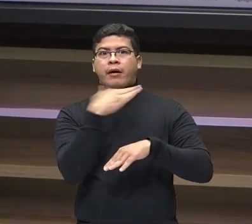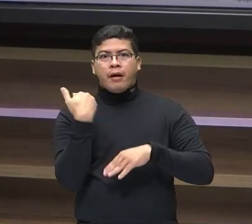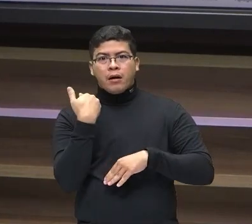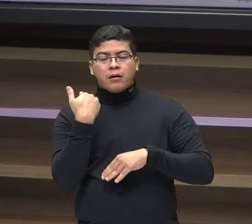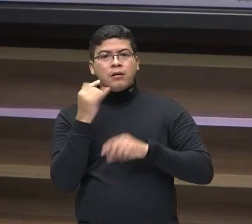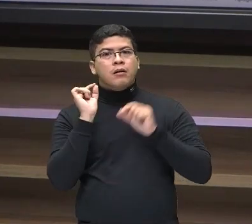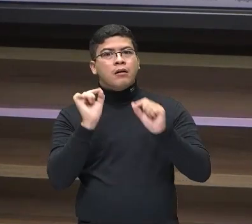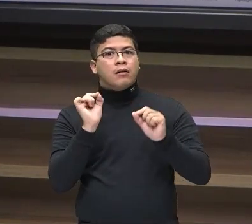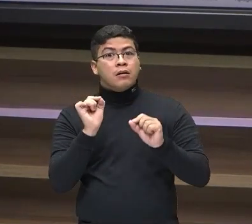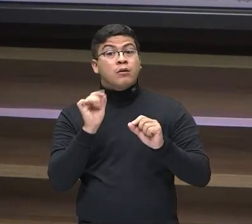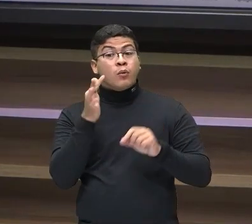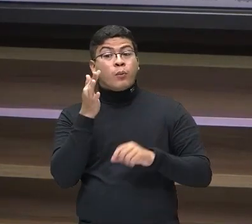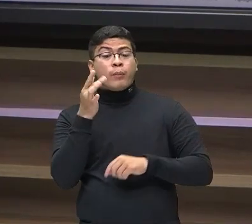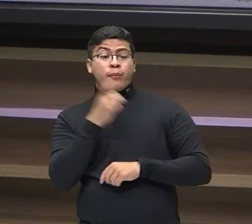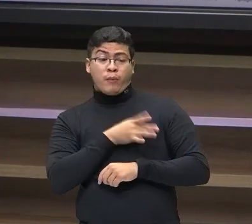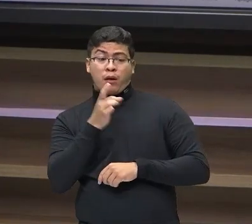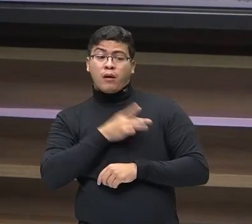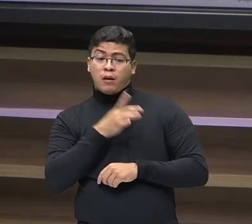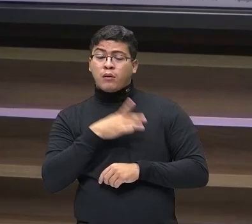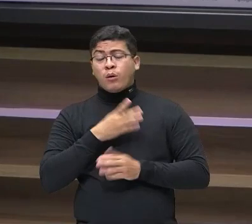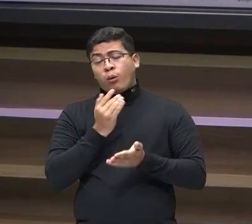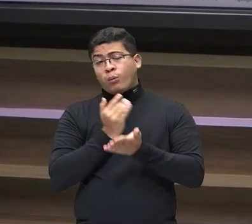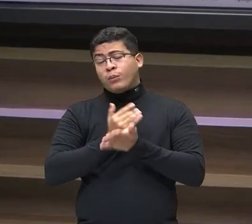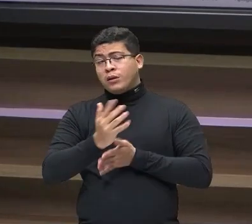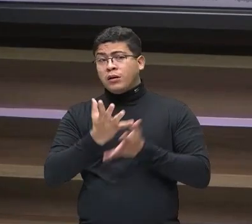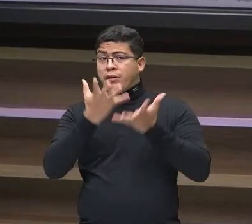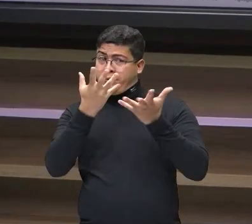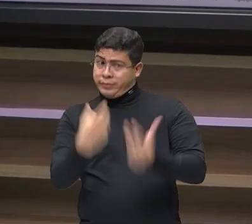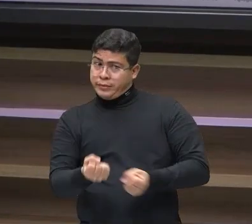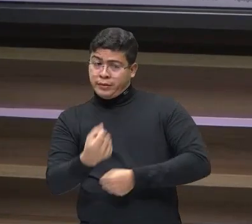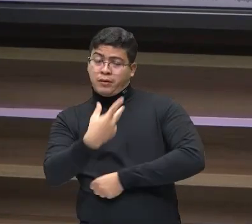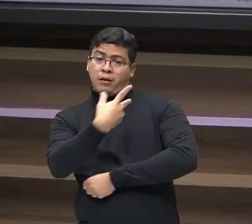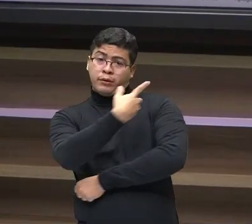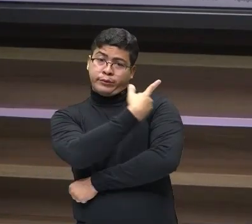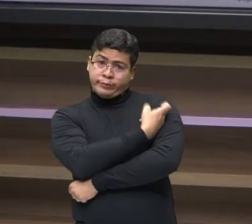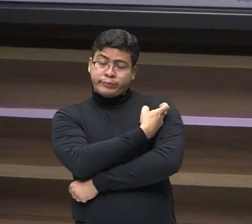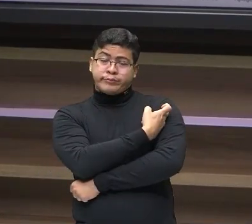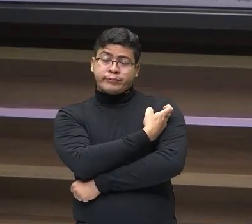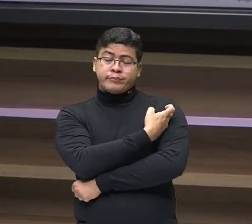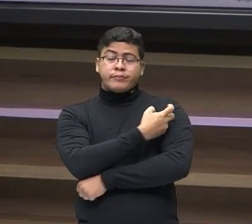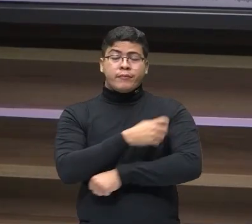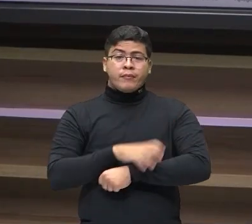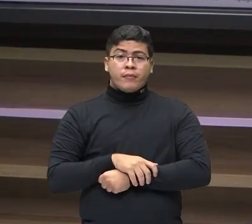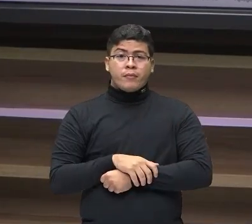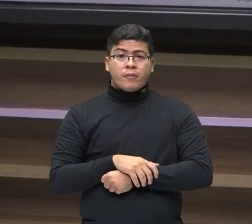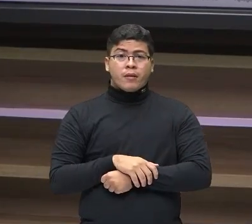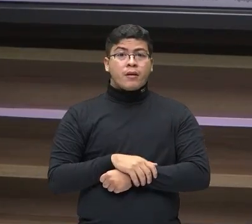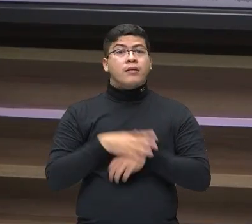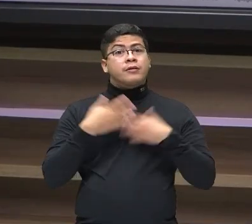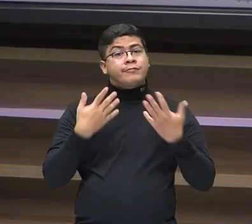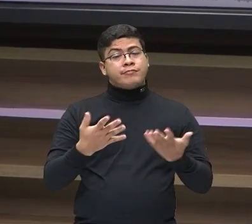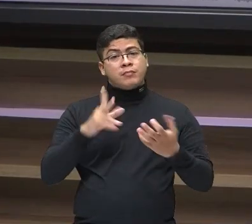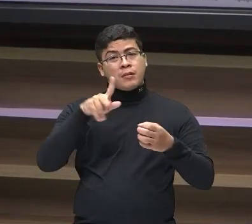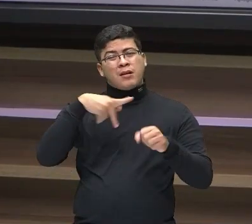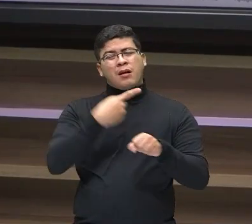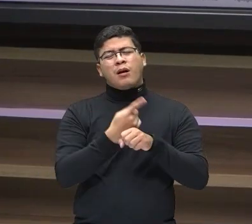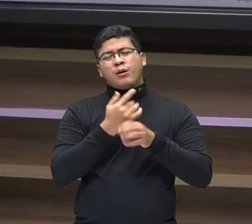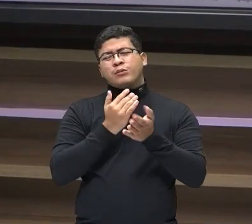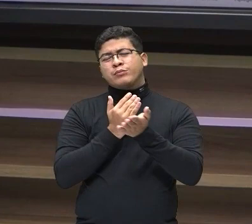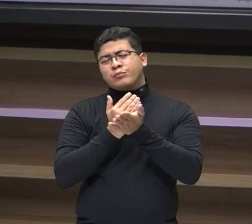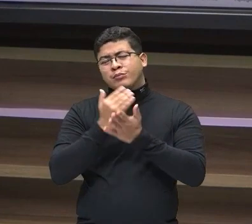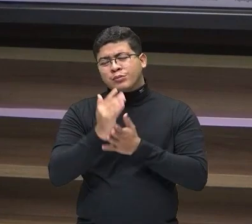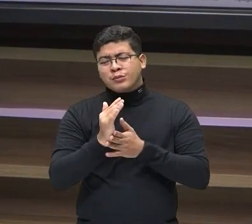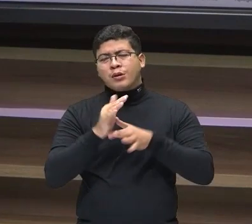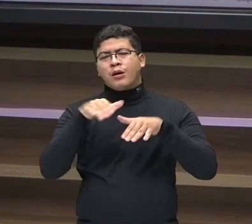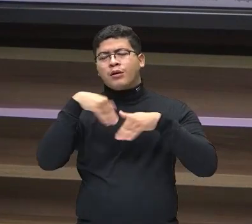ali por medo mesmo, as pessoas começaram a procurar a vacinação, Então, tudo começou ali justamente com